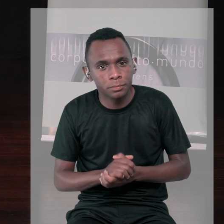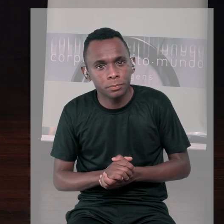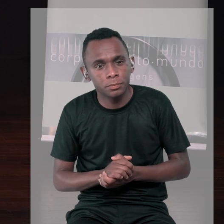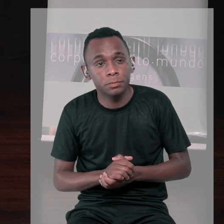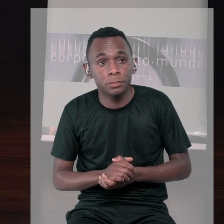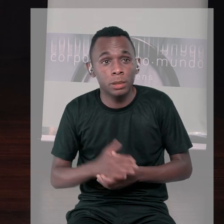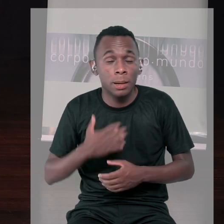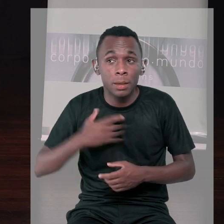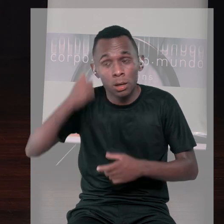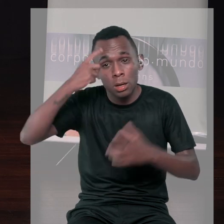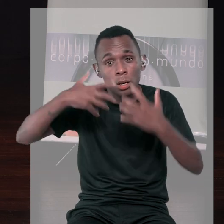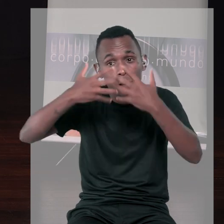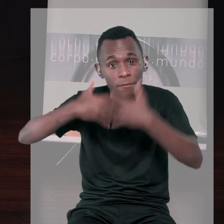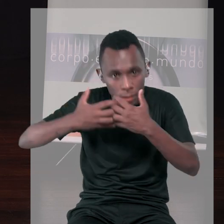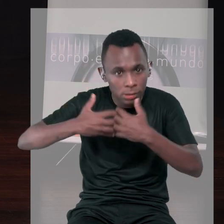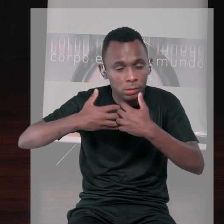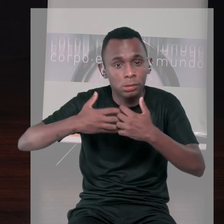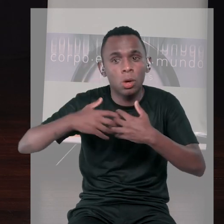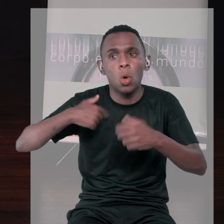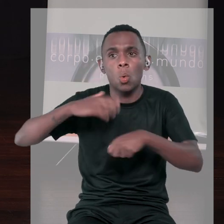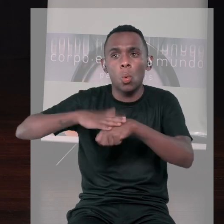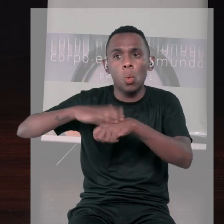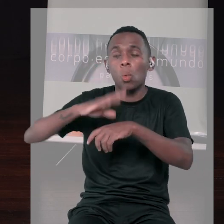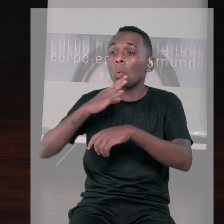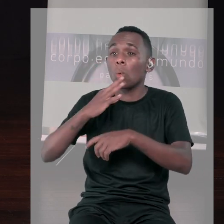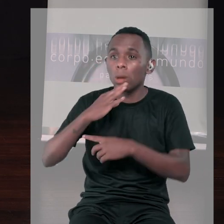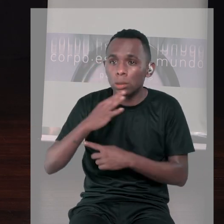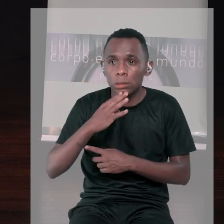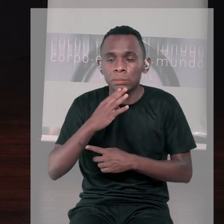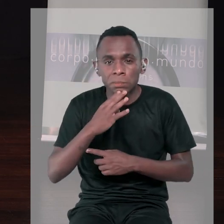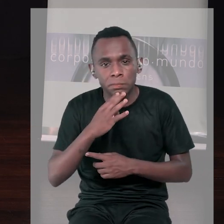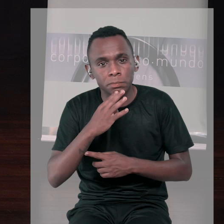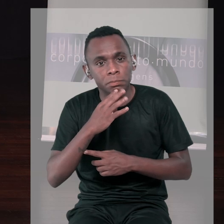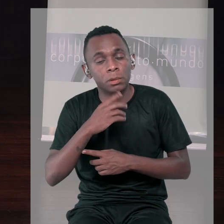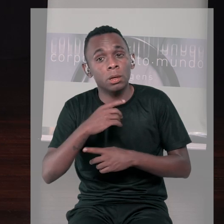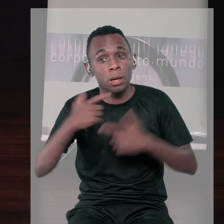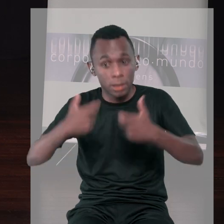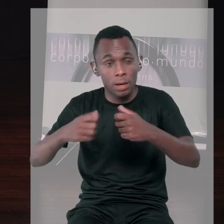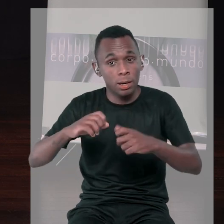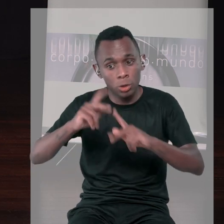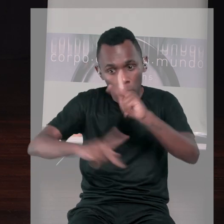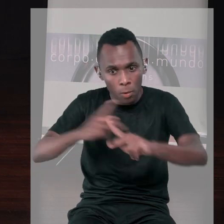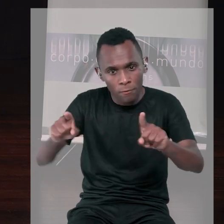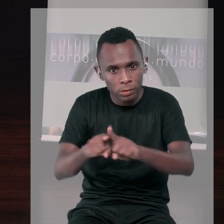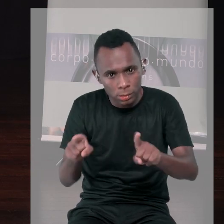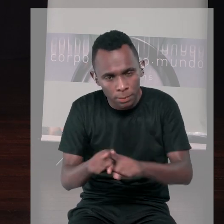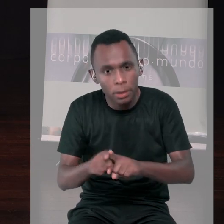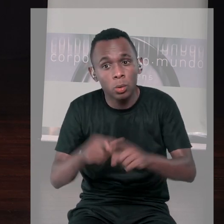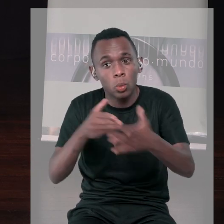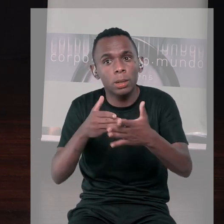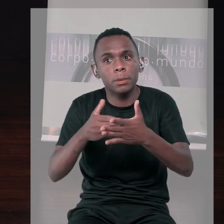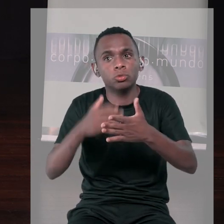guerra tal como nós a conhecemos entre estados e a guerra civil, ou seja, aquela que rompe o corpo político. Mesmo nas